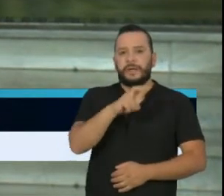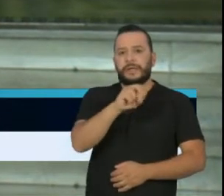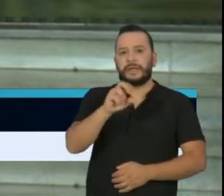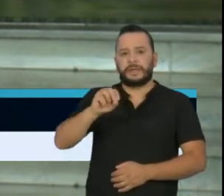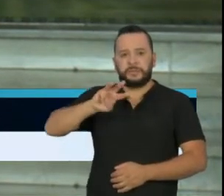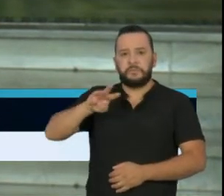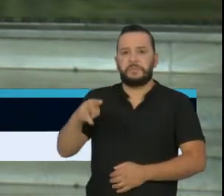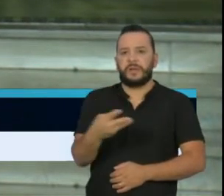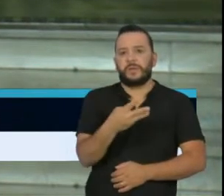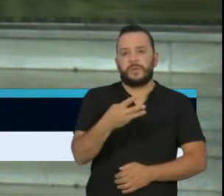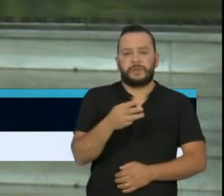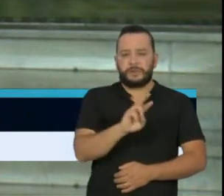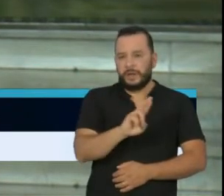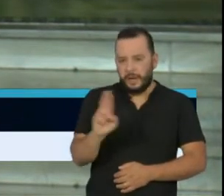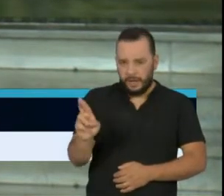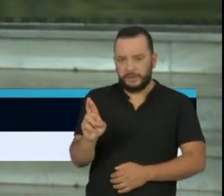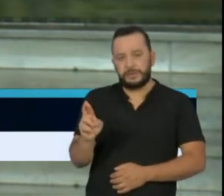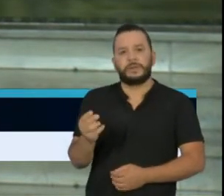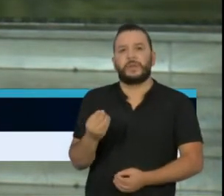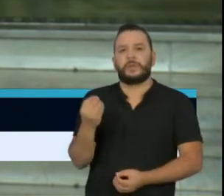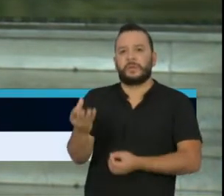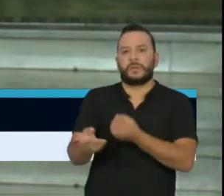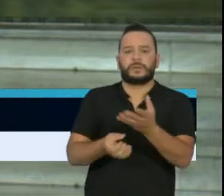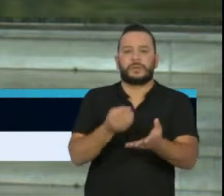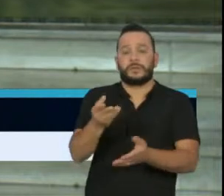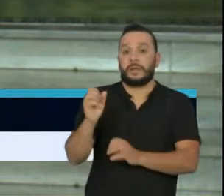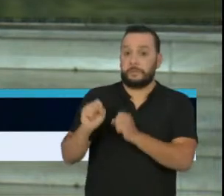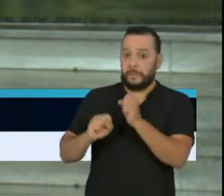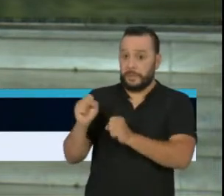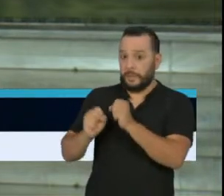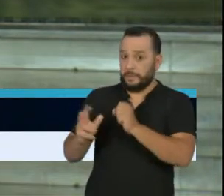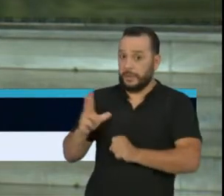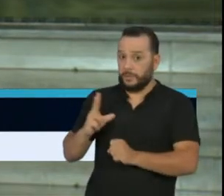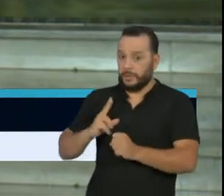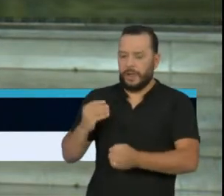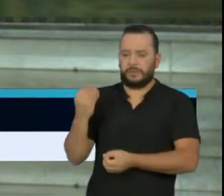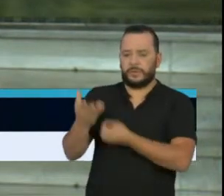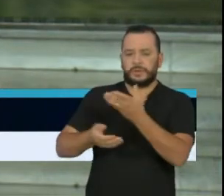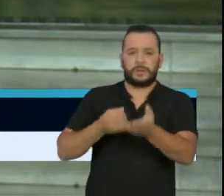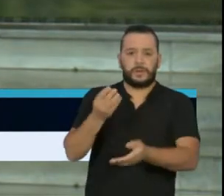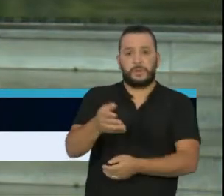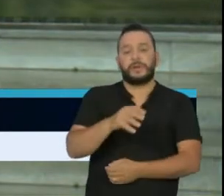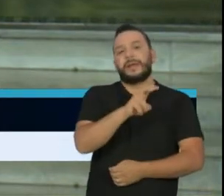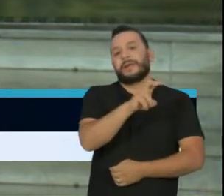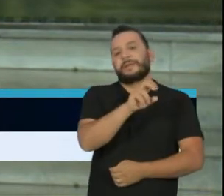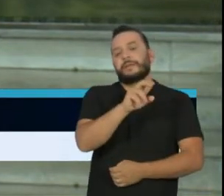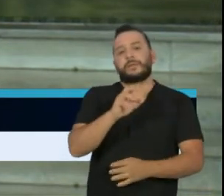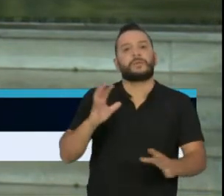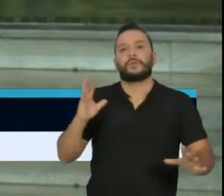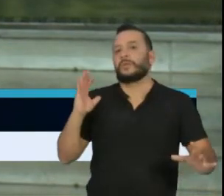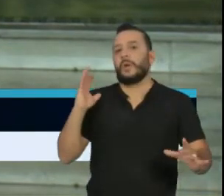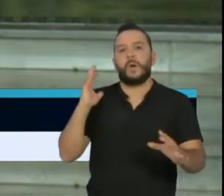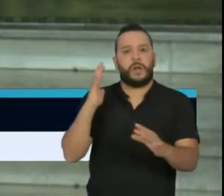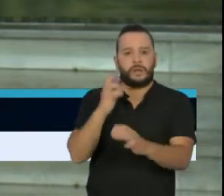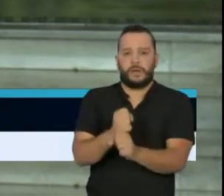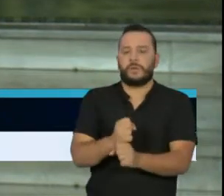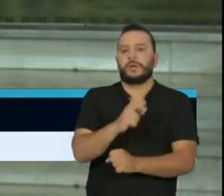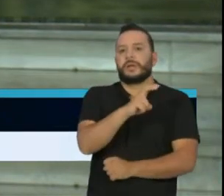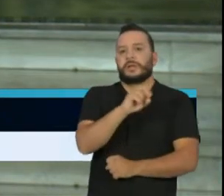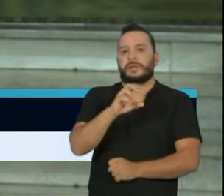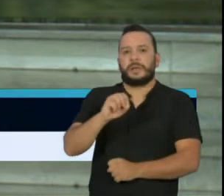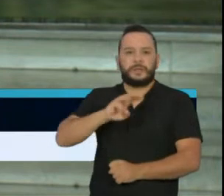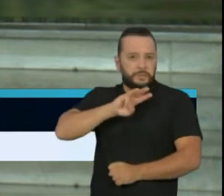milhões de reais em doações privadas para o combate ao coronavírus. Empresas